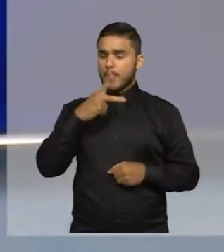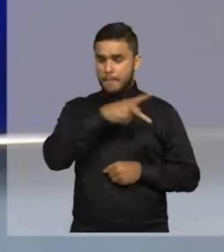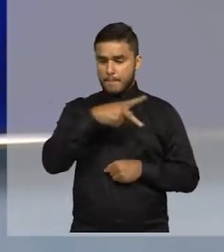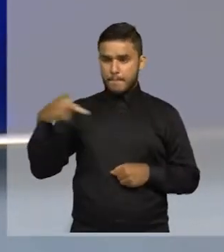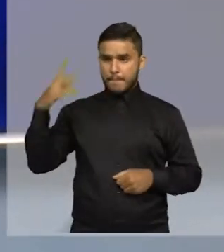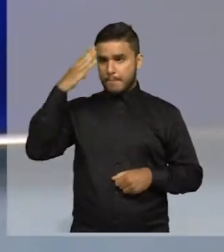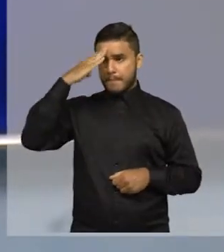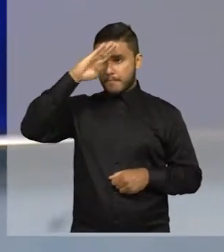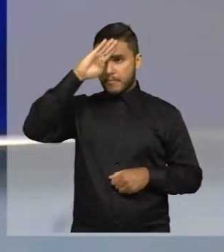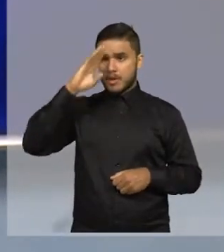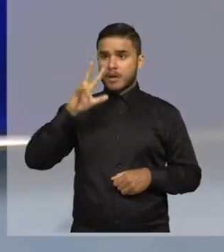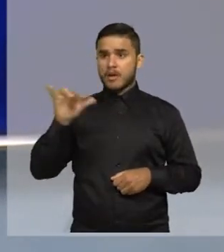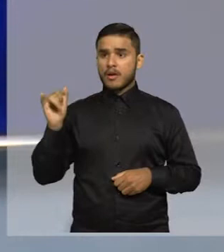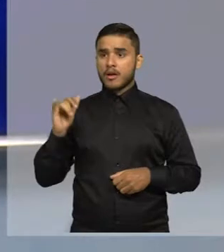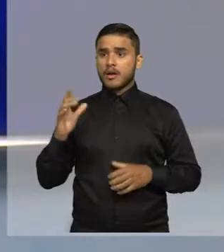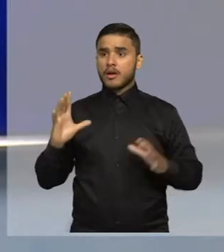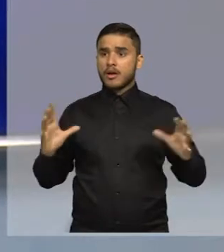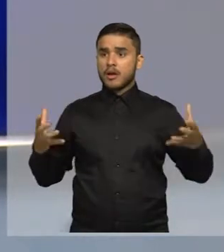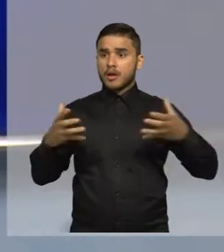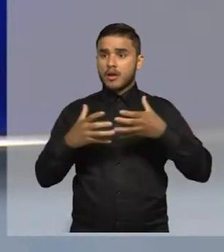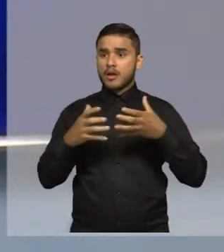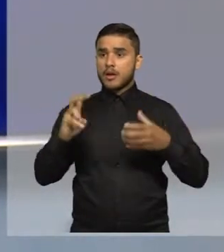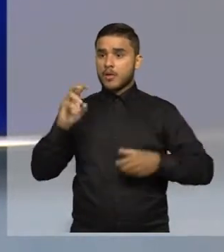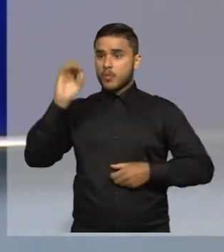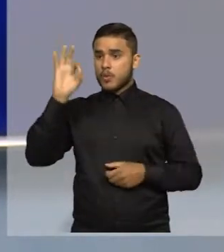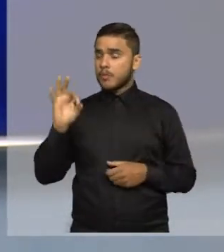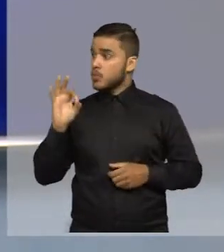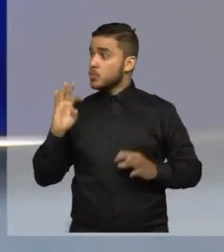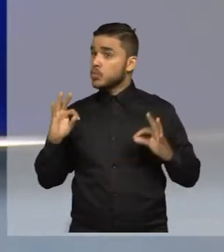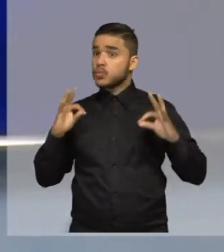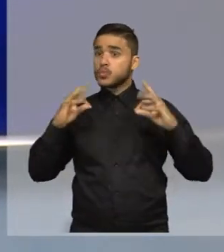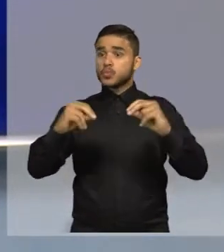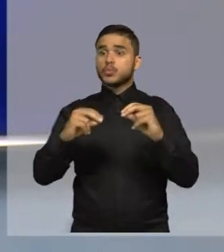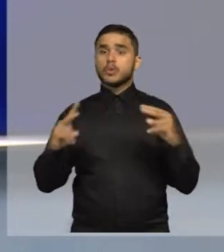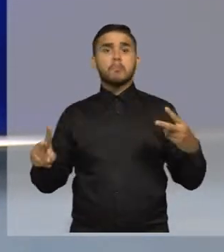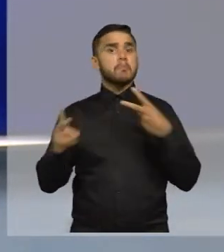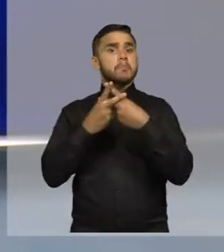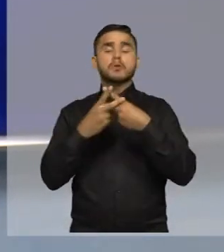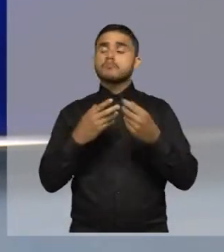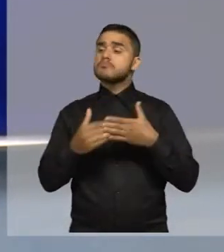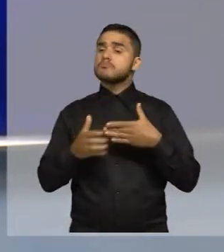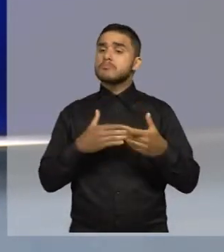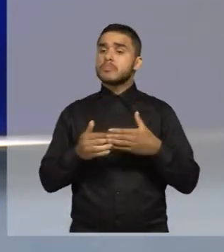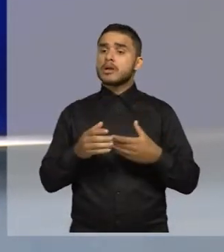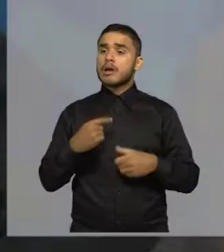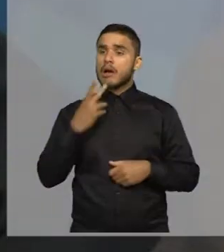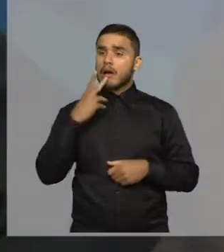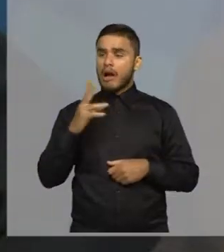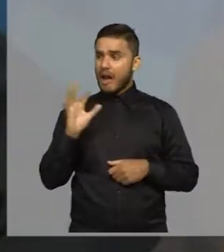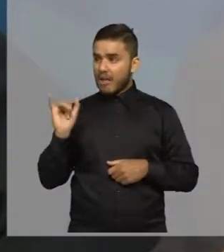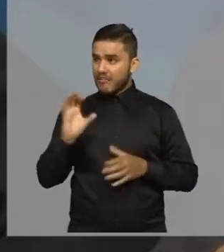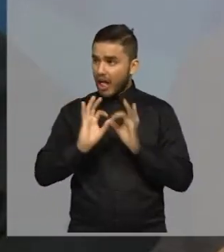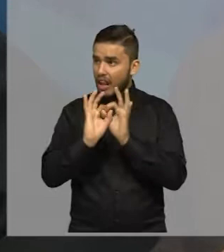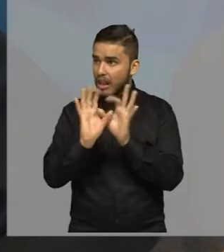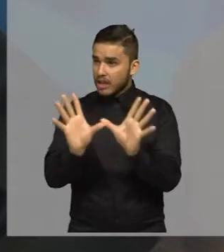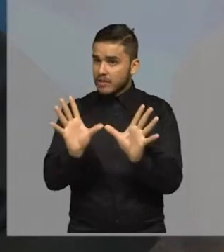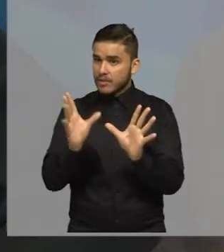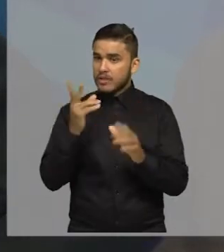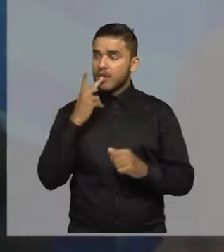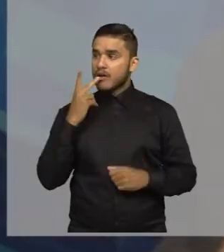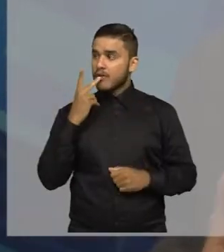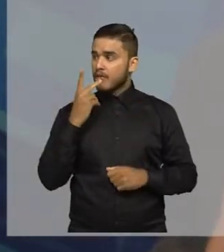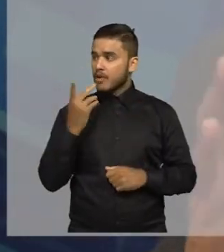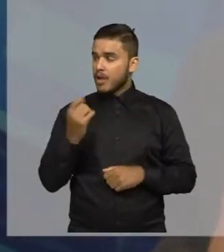Bolsonaro, deverá aumentar em pelo menos 50%, porque ele disse que agora vai para a cadeia mesmo e não tem essa de progressão de pena, não. Ele já disse